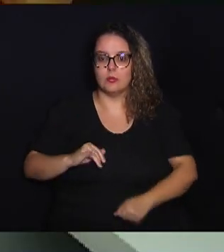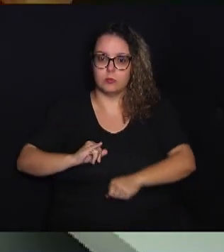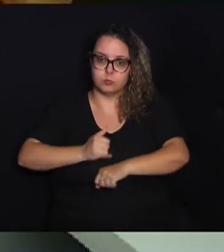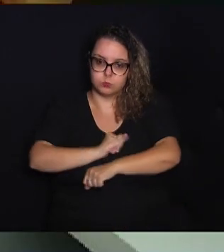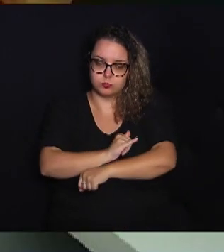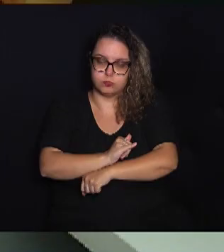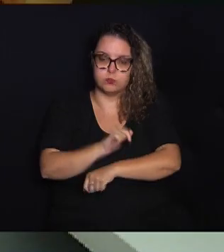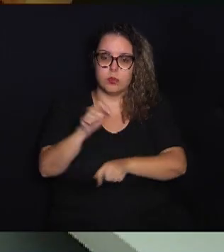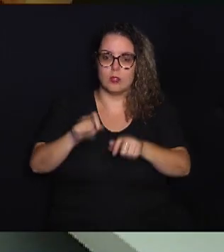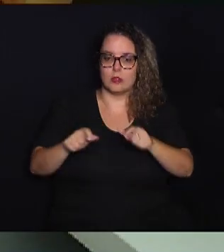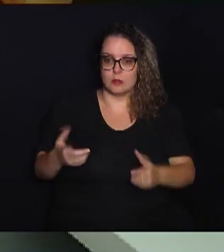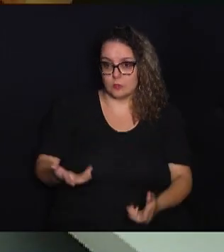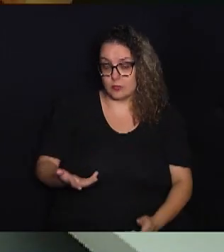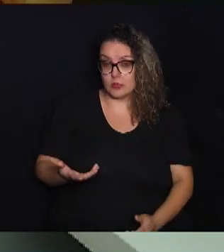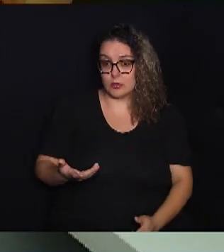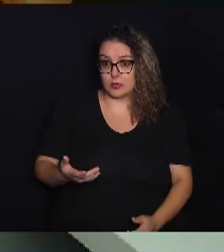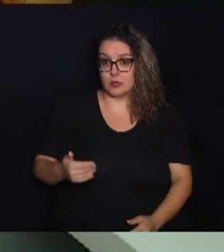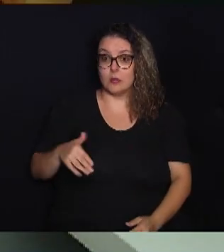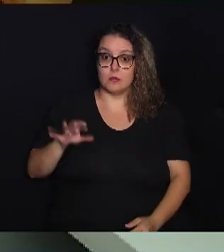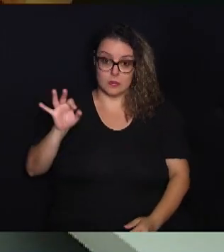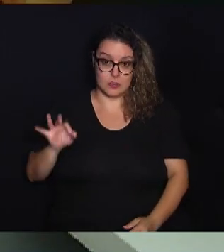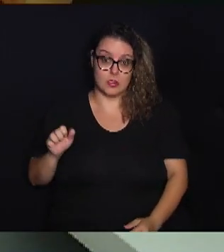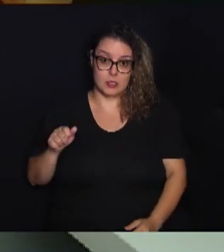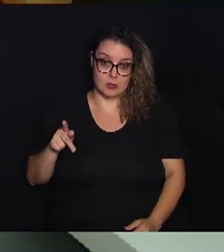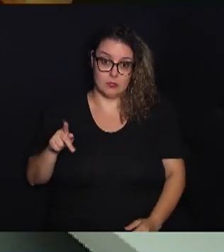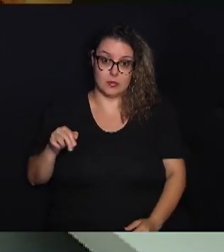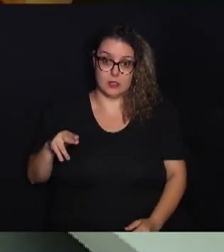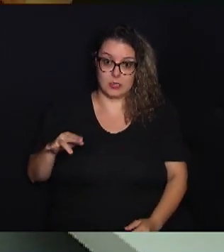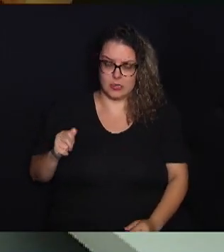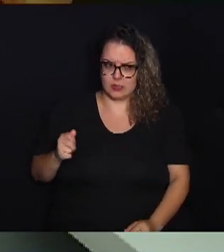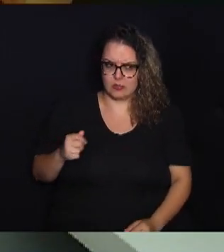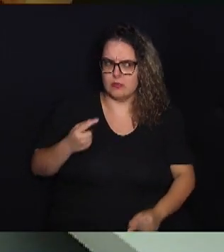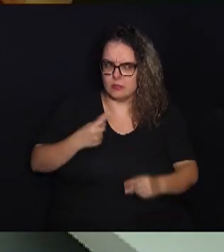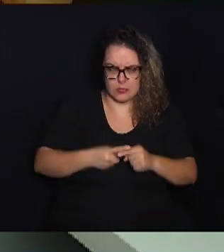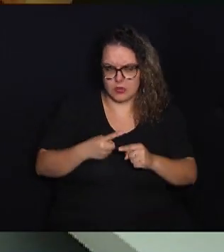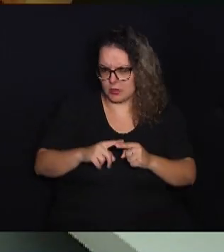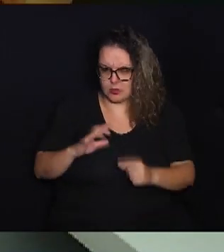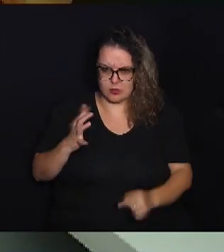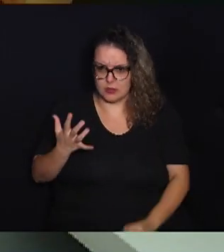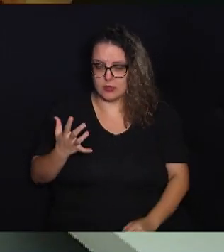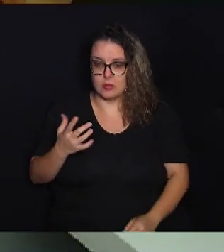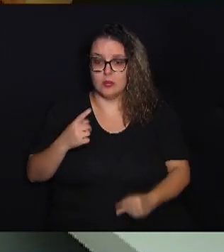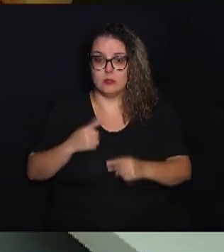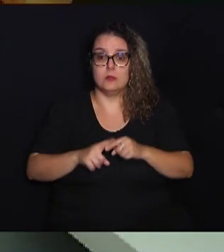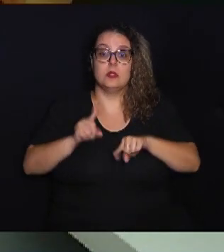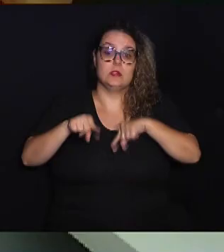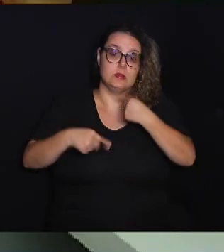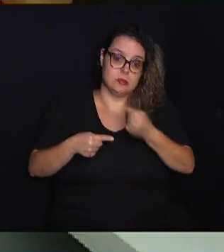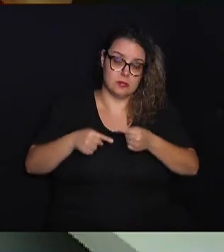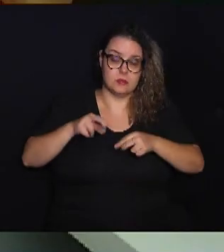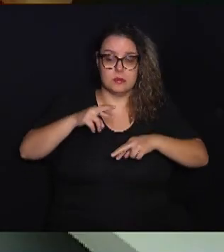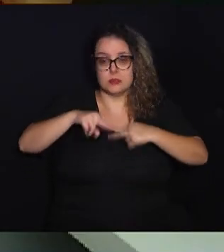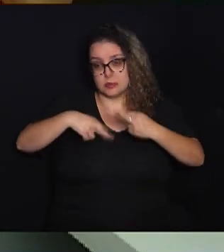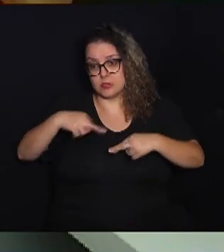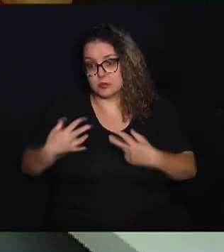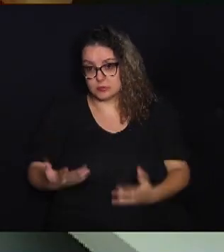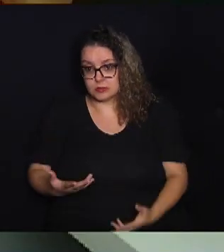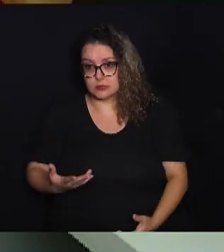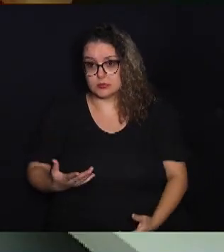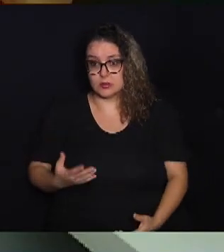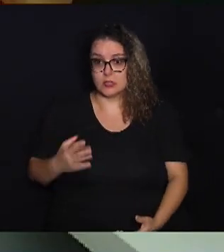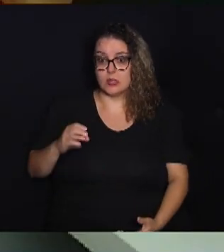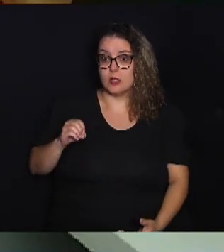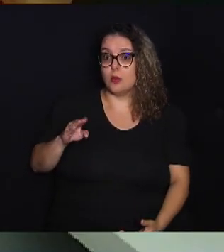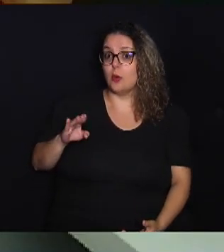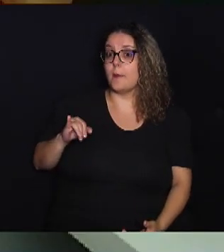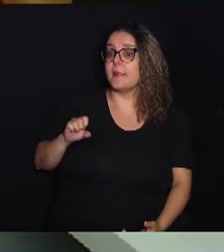pessoa, mais a chance de apneia. Você fala, mas por que que isso acontece, né? Porque, entre outras coisas, a obesidade não é